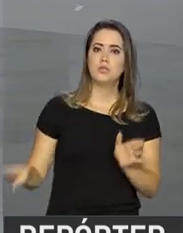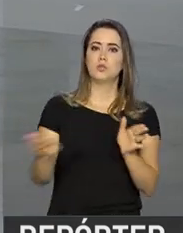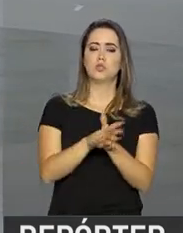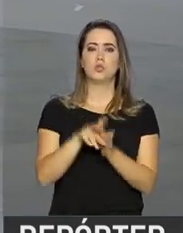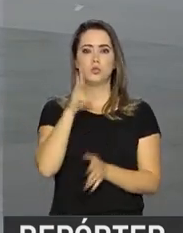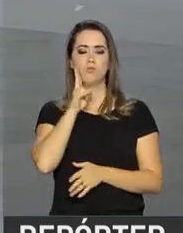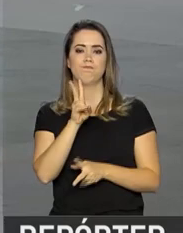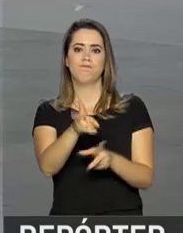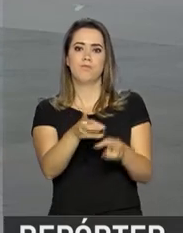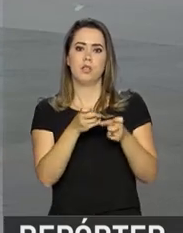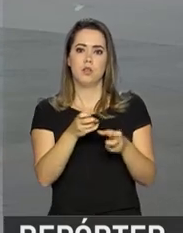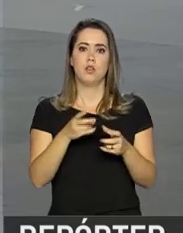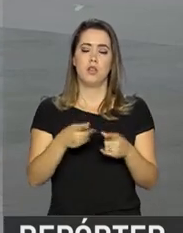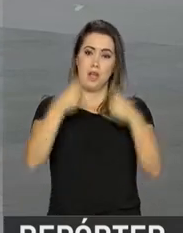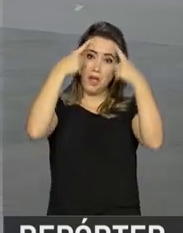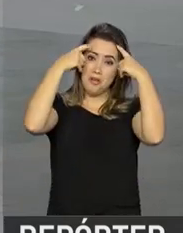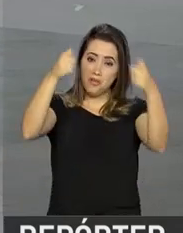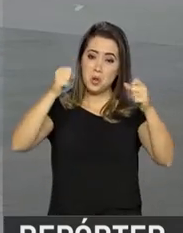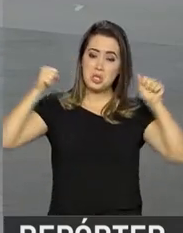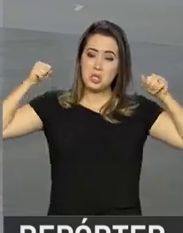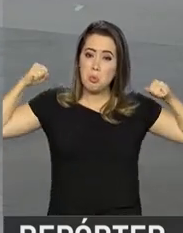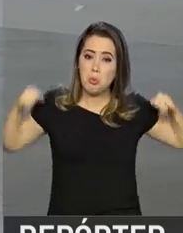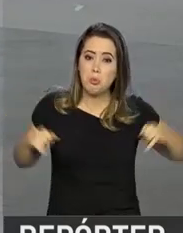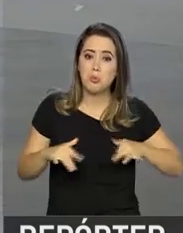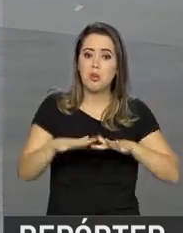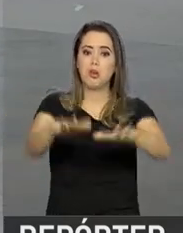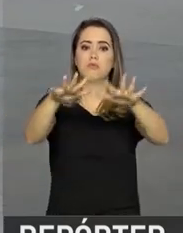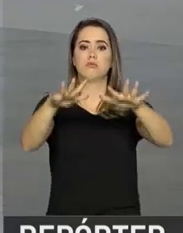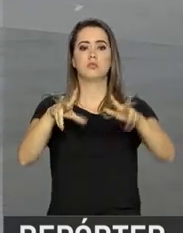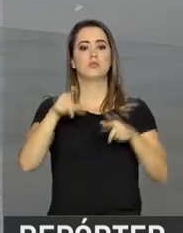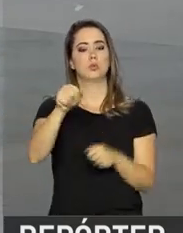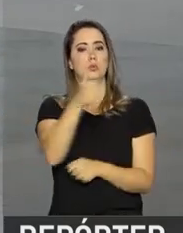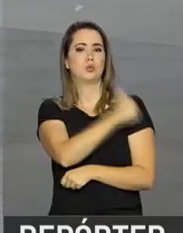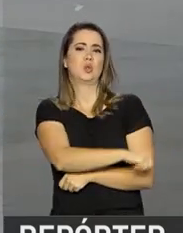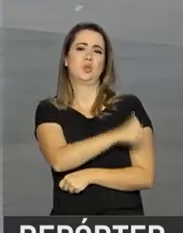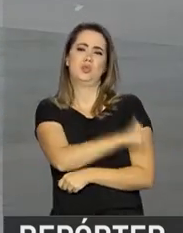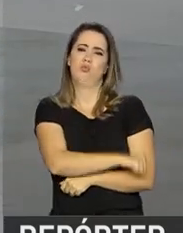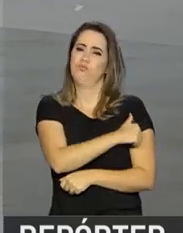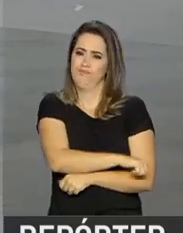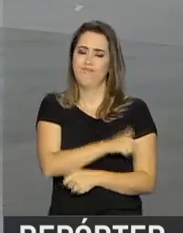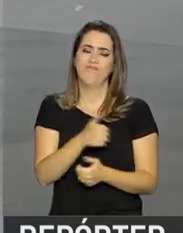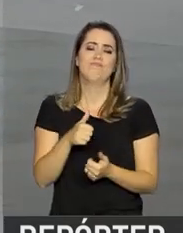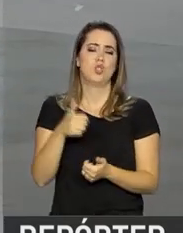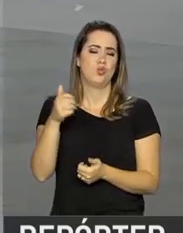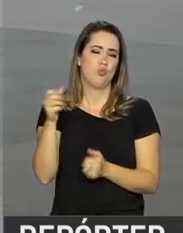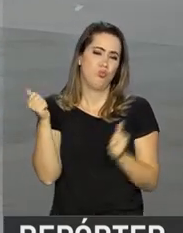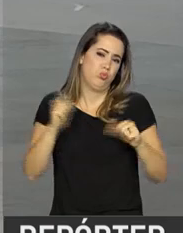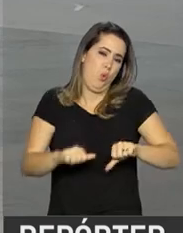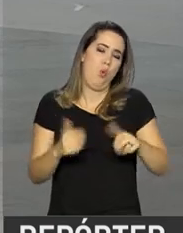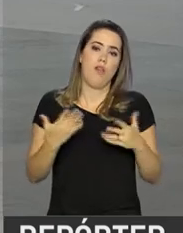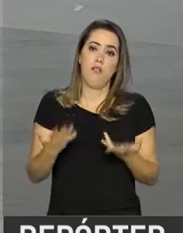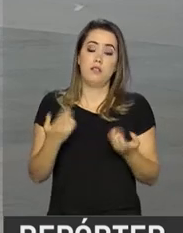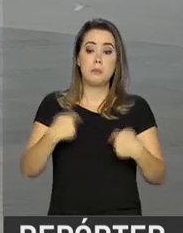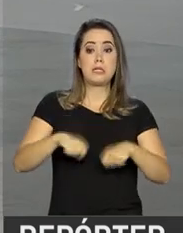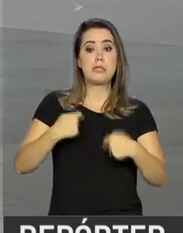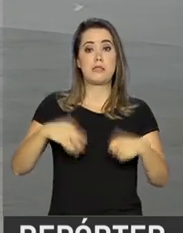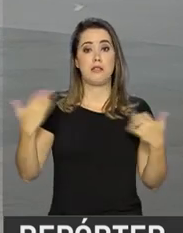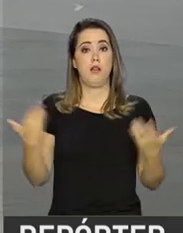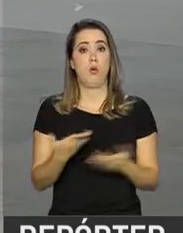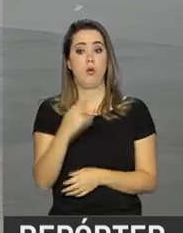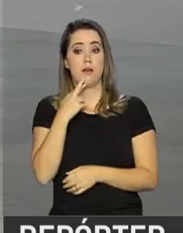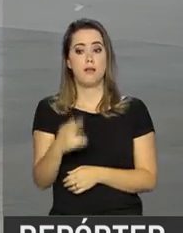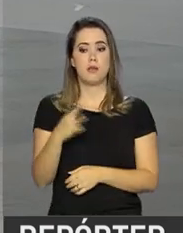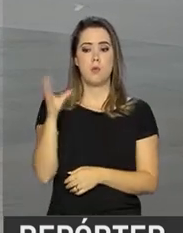constatação que a violência se generalizou se espalhou por todo o estado do rio de janeiro e que são necessárias